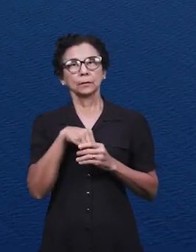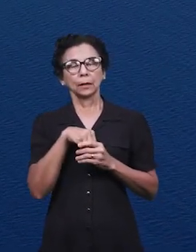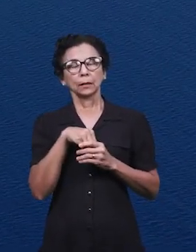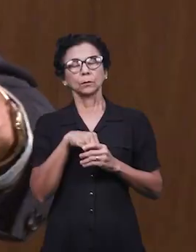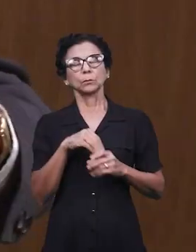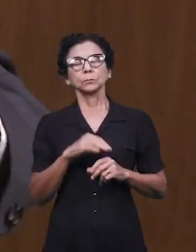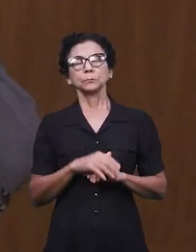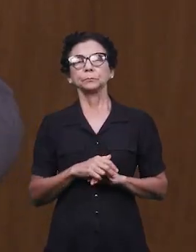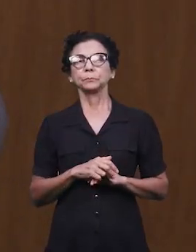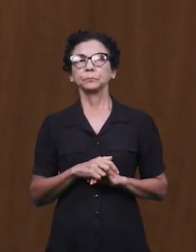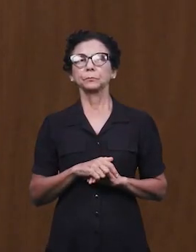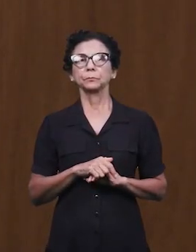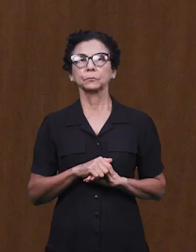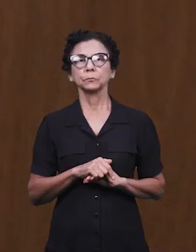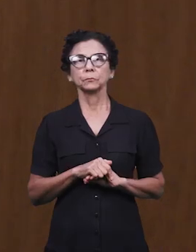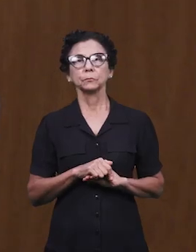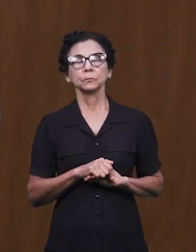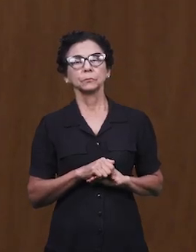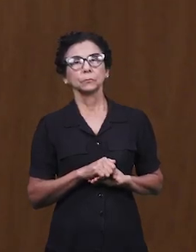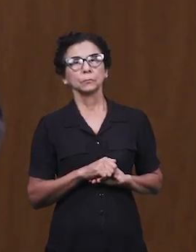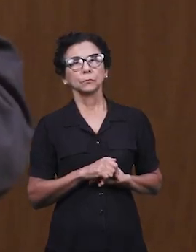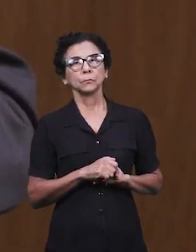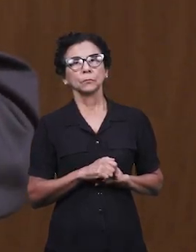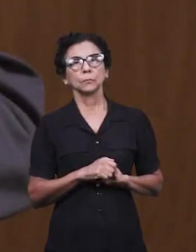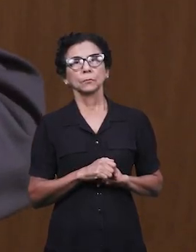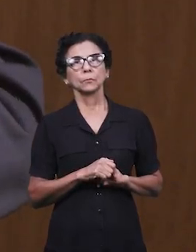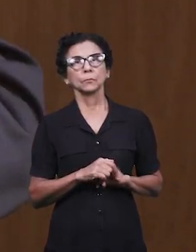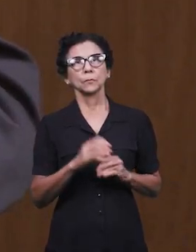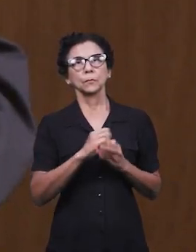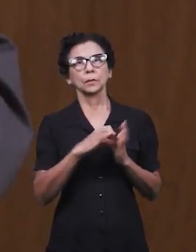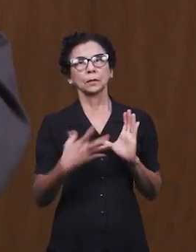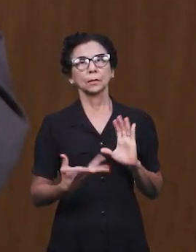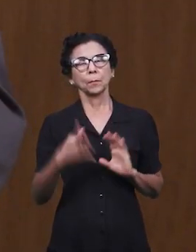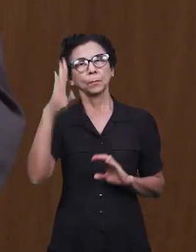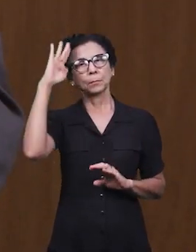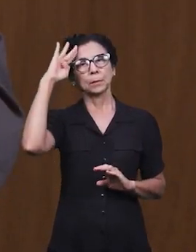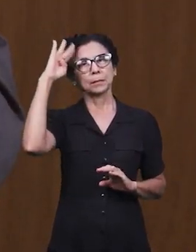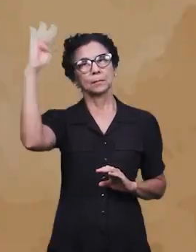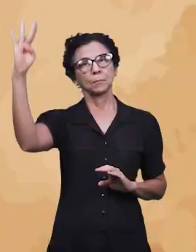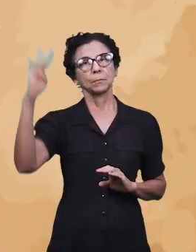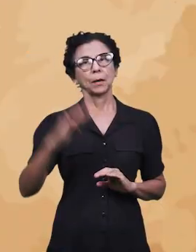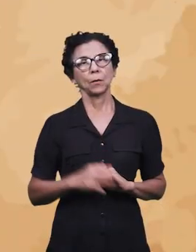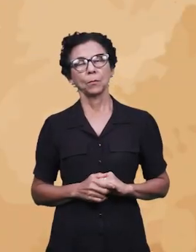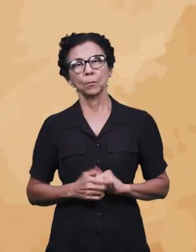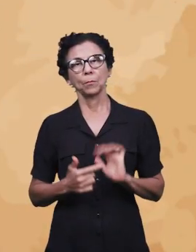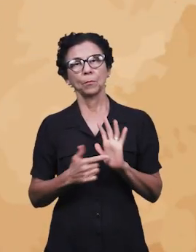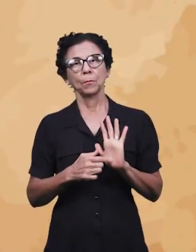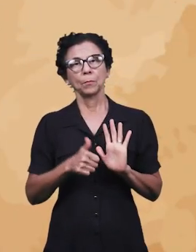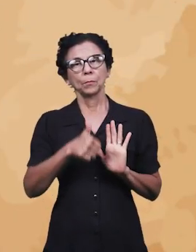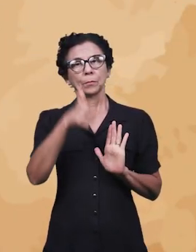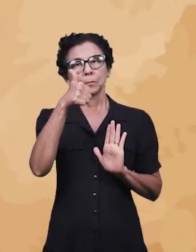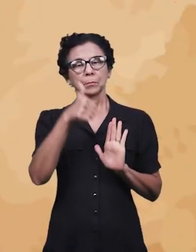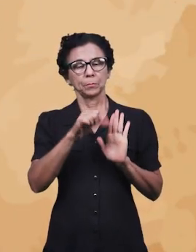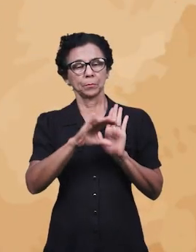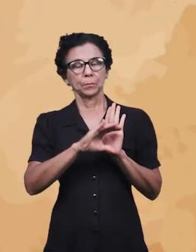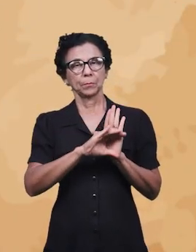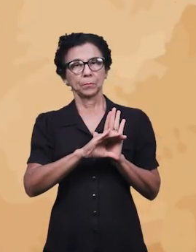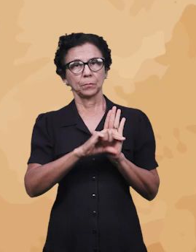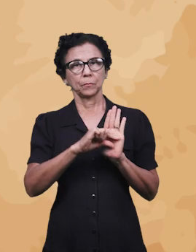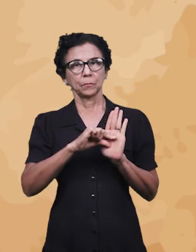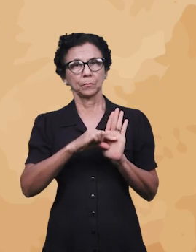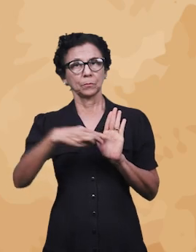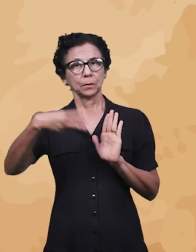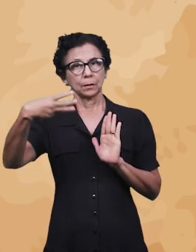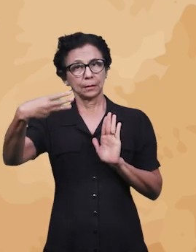livro estão no primeiro capítulo, no verso 3 nós vamos encontrar. Eu não sei se vai ser